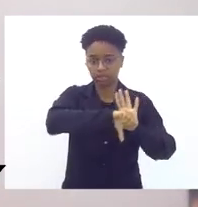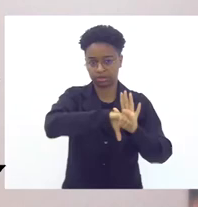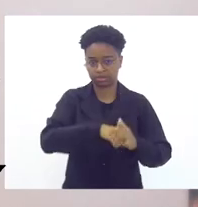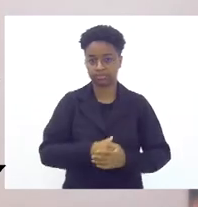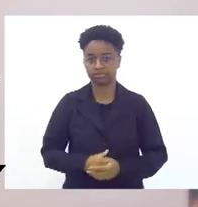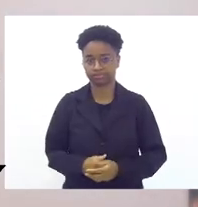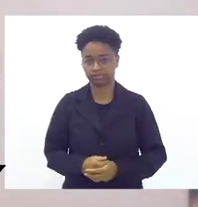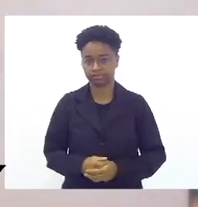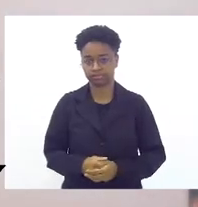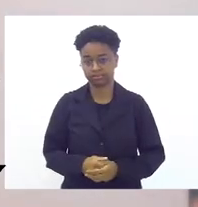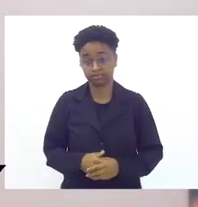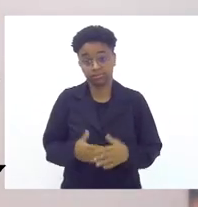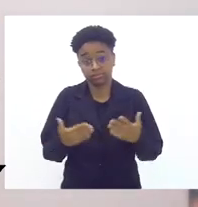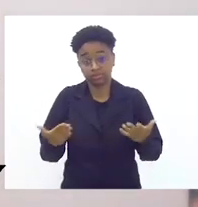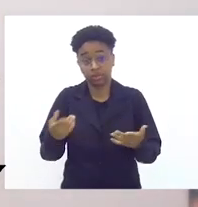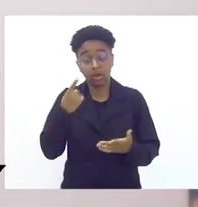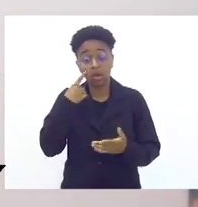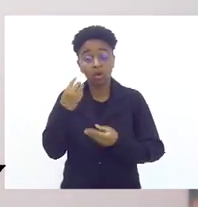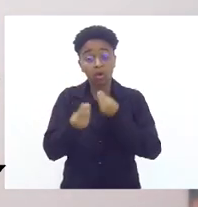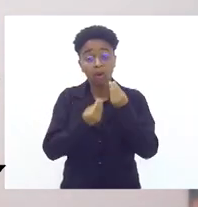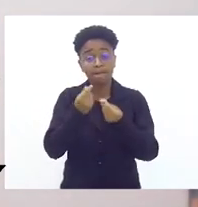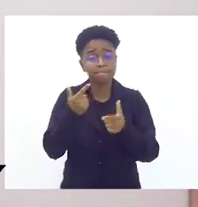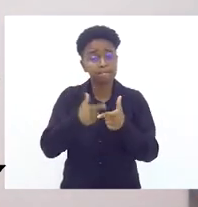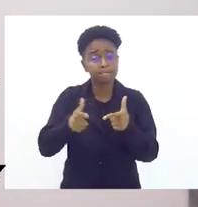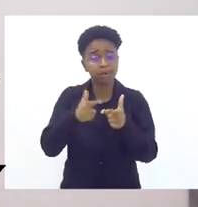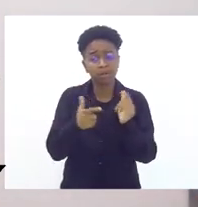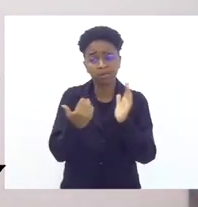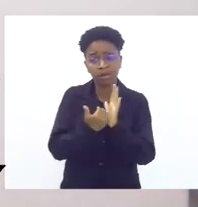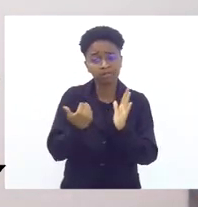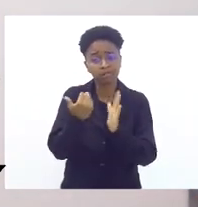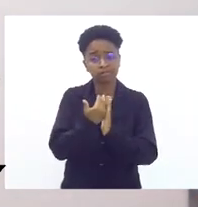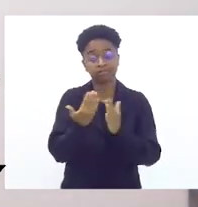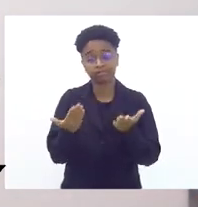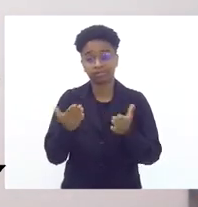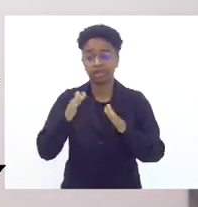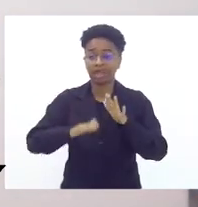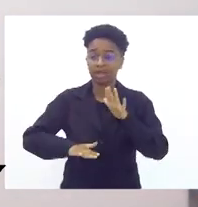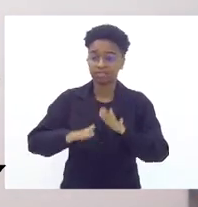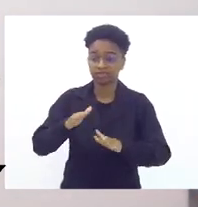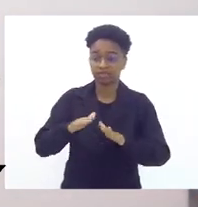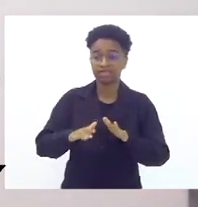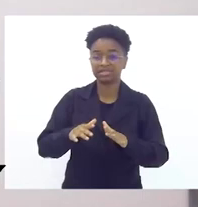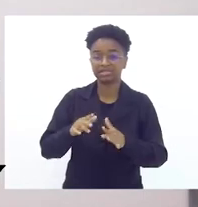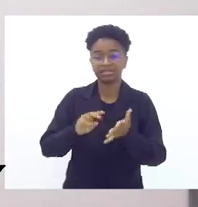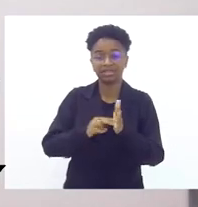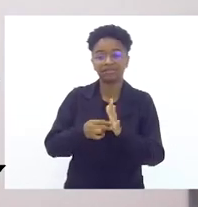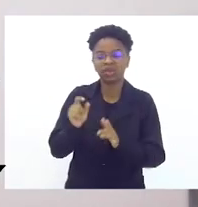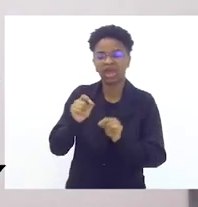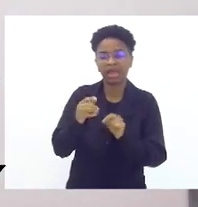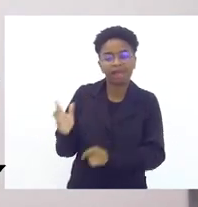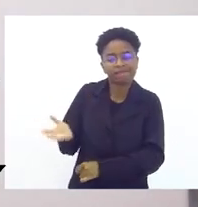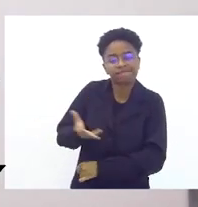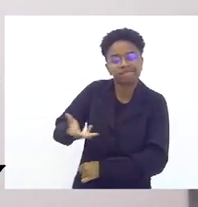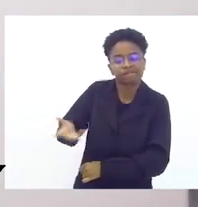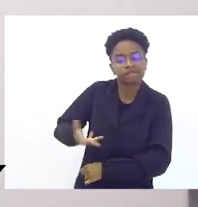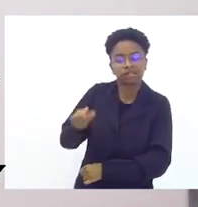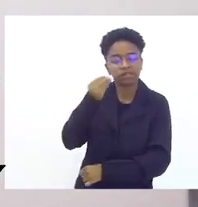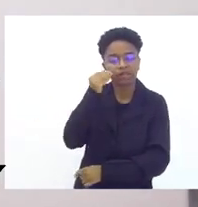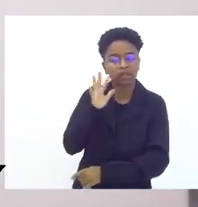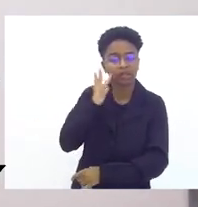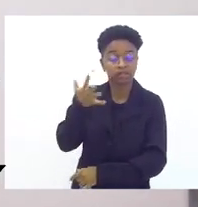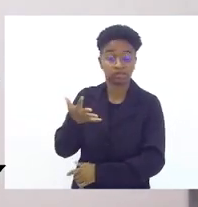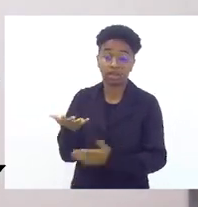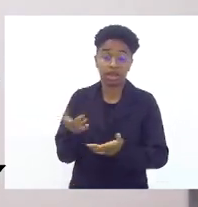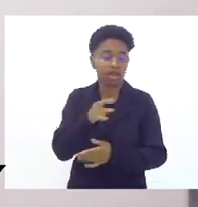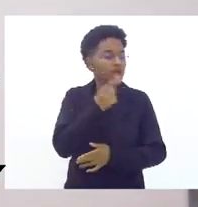Então olha o tamanho do problema que a gente tá então às vezes muitas vezes é a pressa né Nadine no álbum que você viu lá